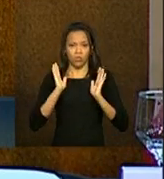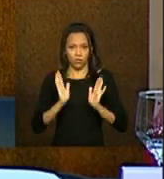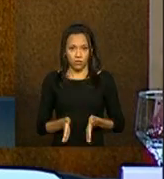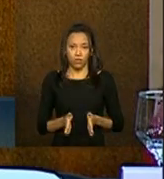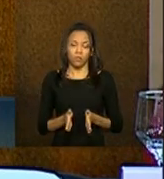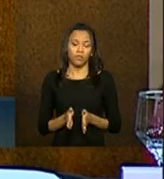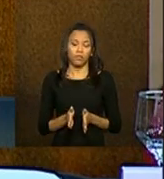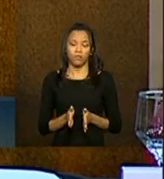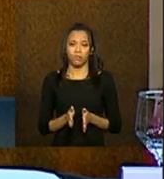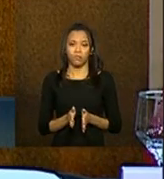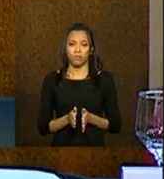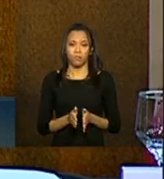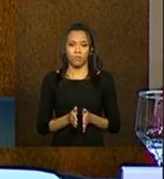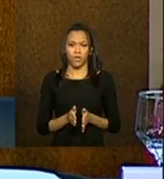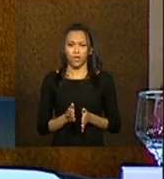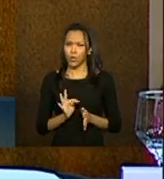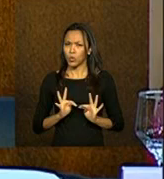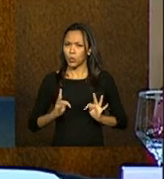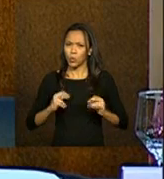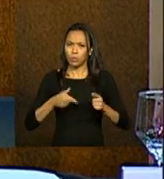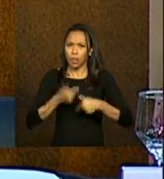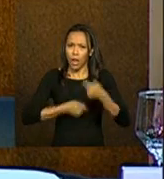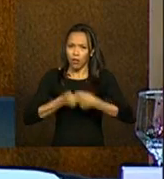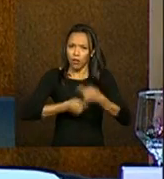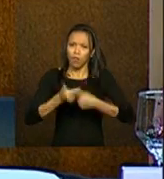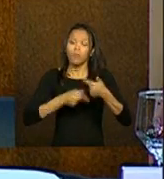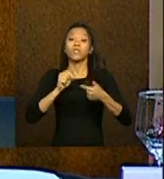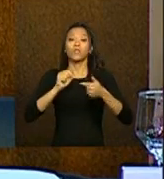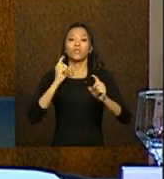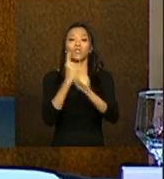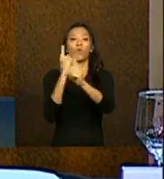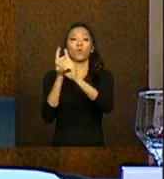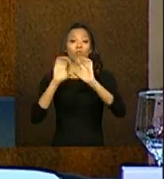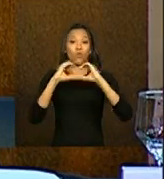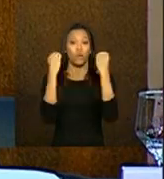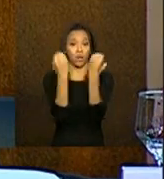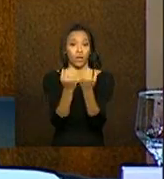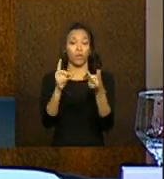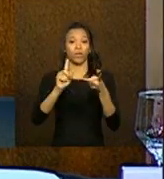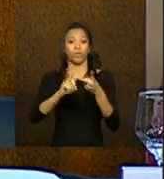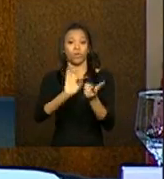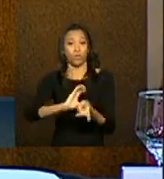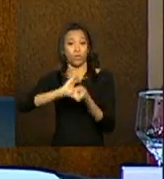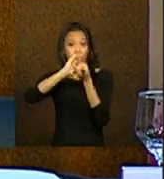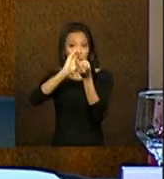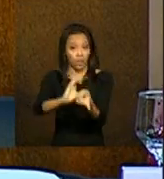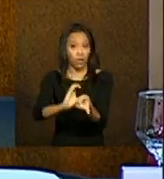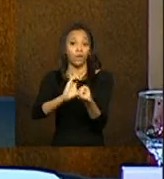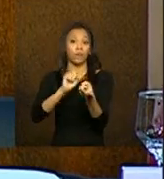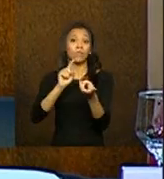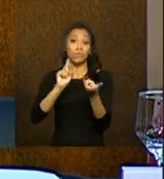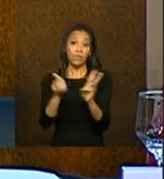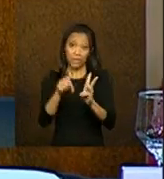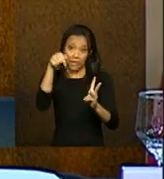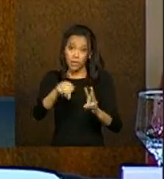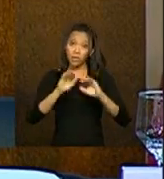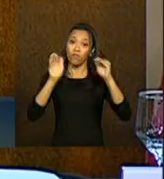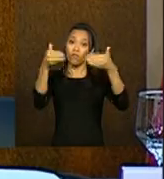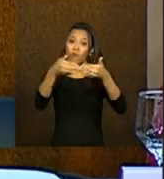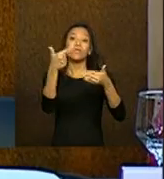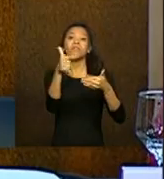o trabalho das conferências, o trabalho do dos conselhos nacionais e o trabalho deste fórum sem o